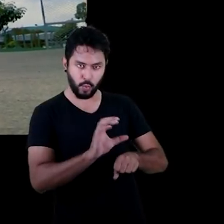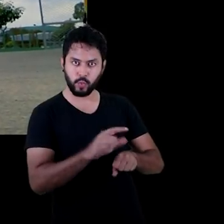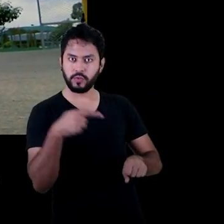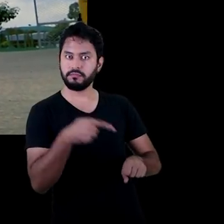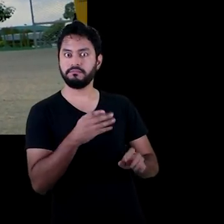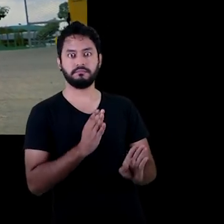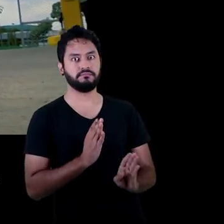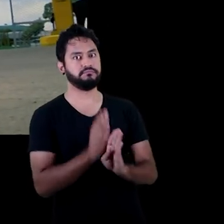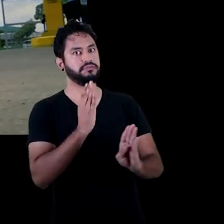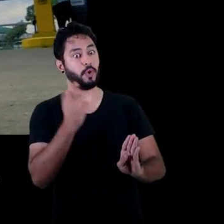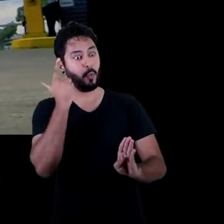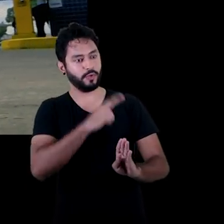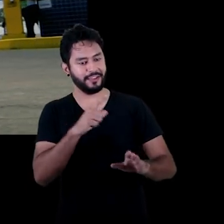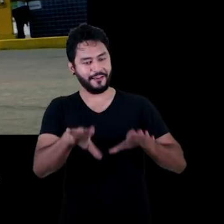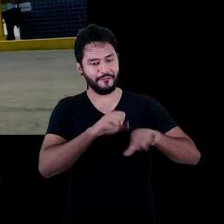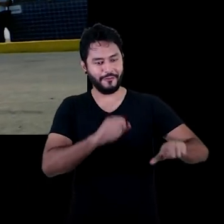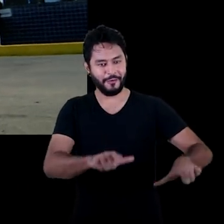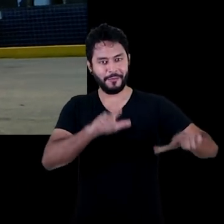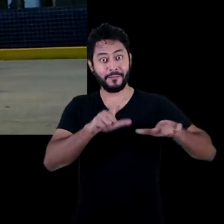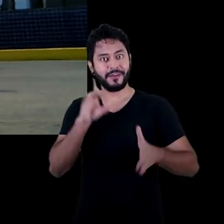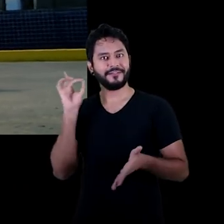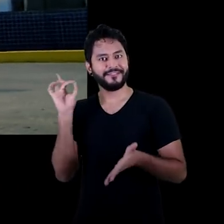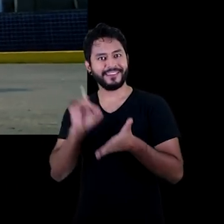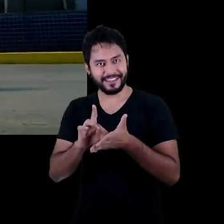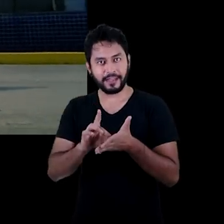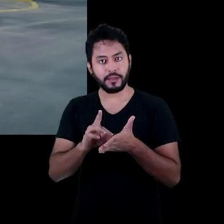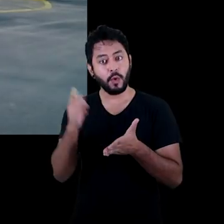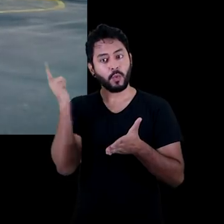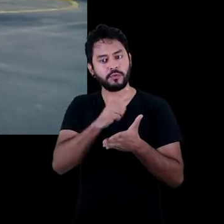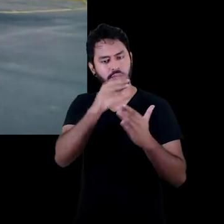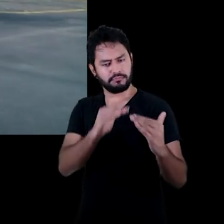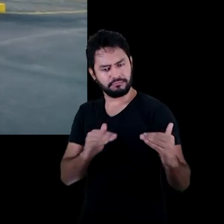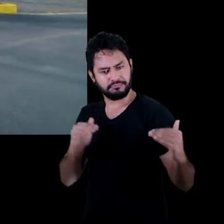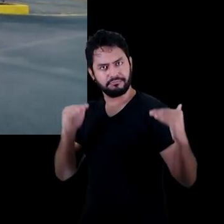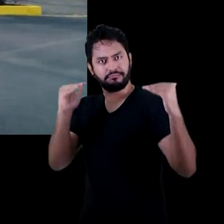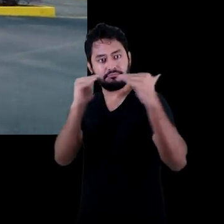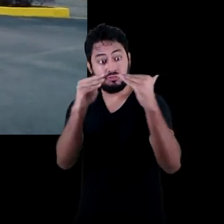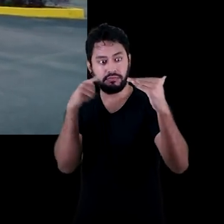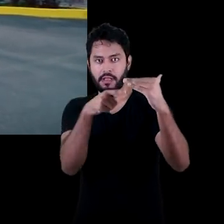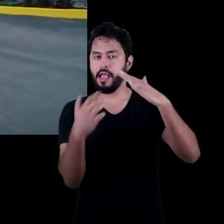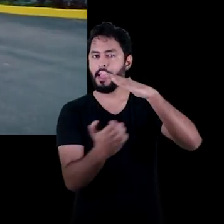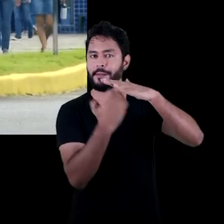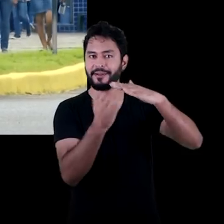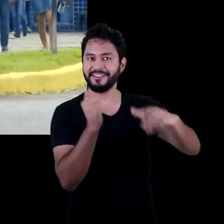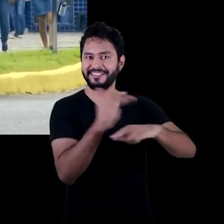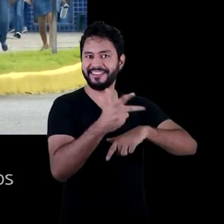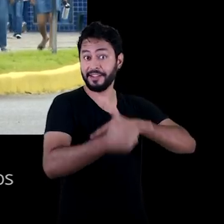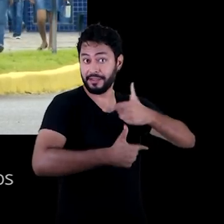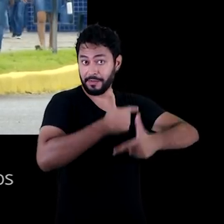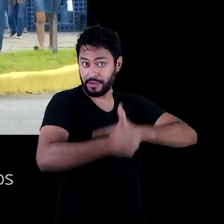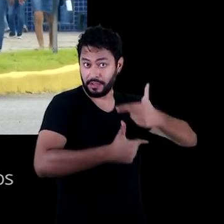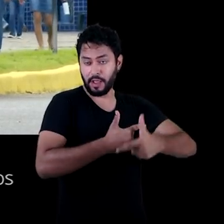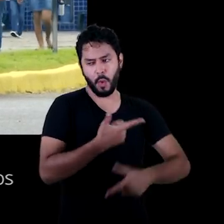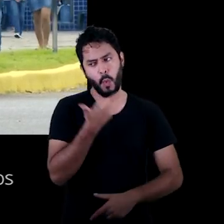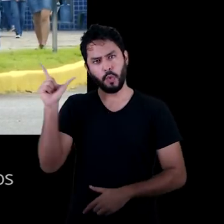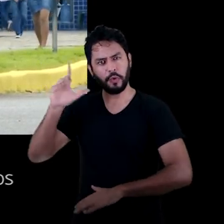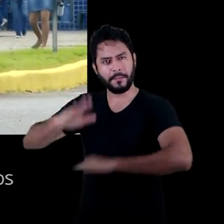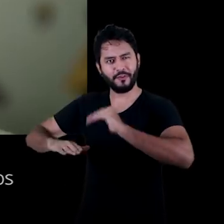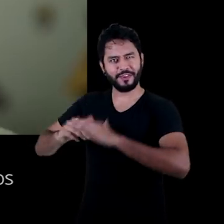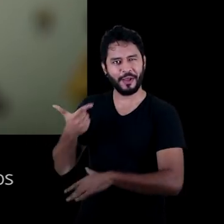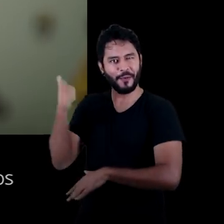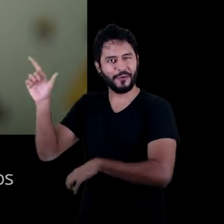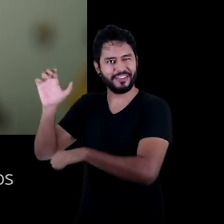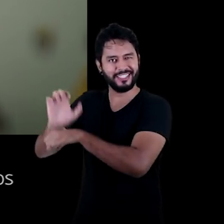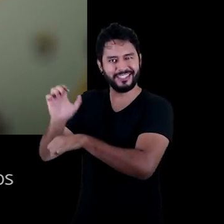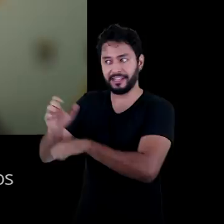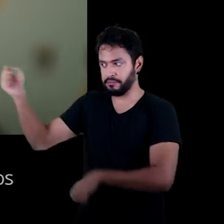através dele que a gente consegue se capacitar de fato e ficar a nível do que as empresas precisam. E não precisar de trazer